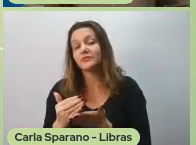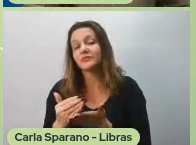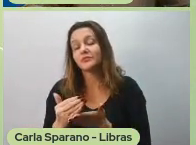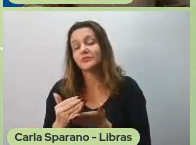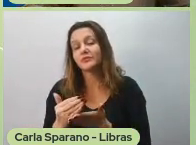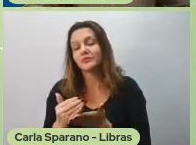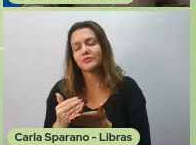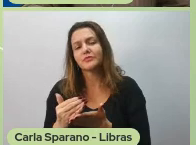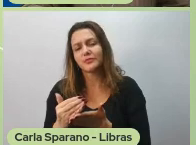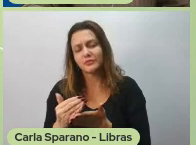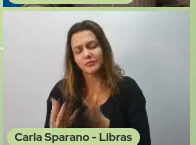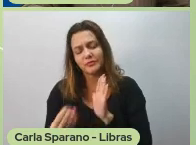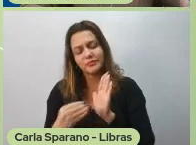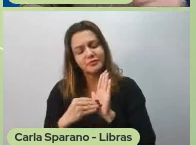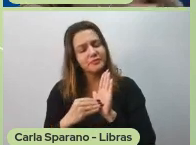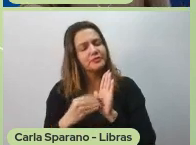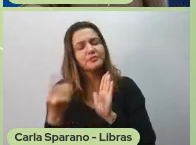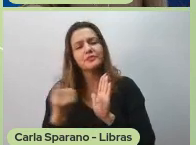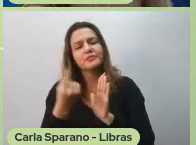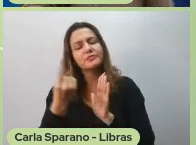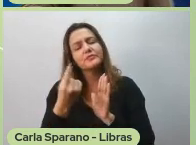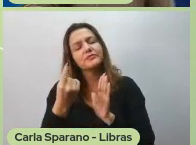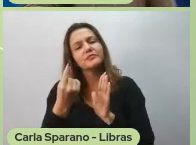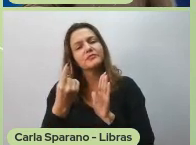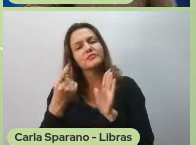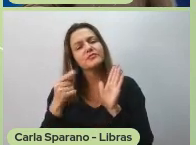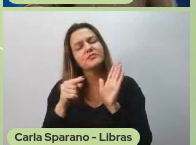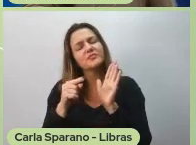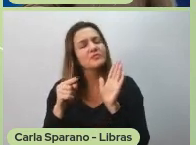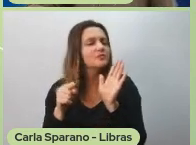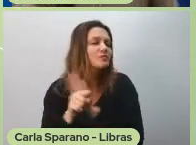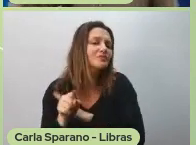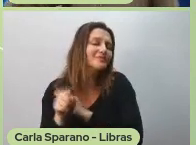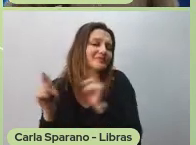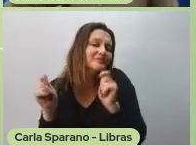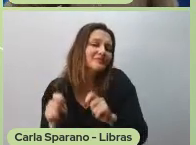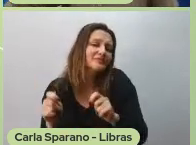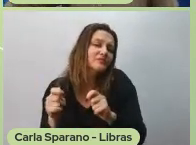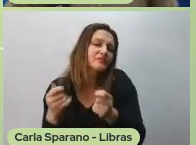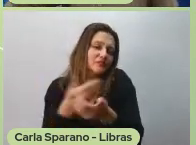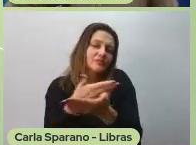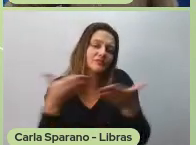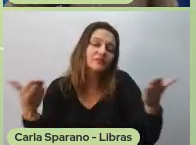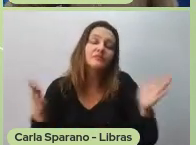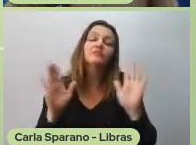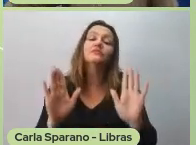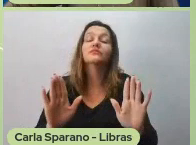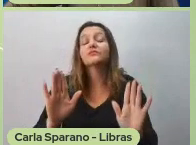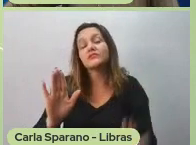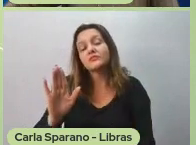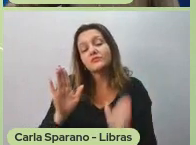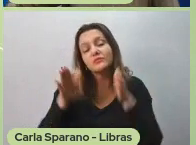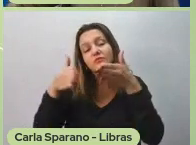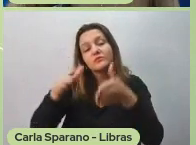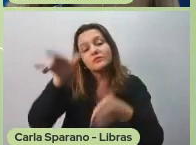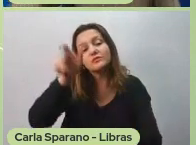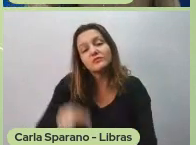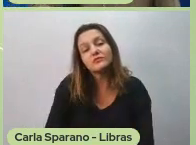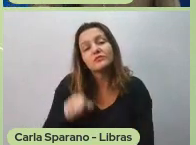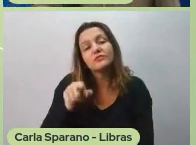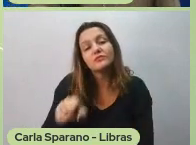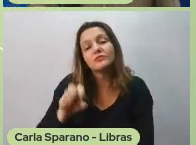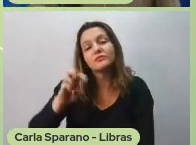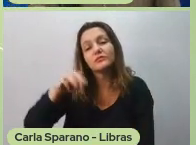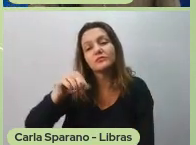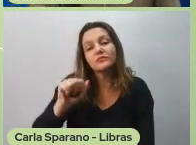Justamente a minha primeira questão, que meio que vale para todo mundo, mas eu vou colocar ela especificamente para a